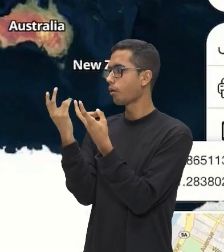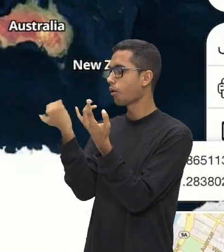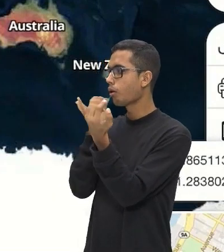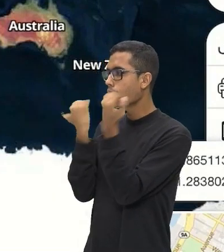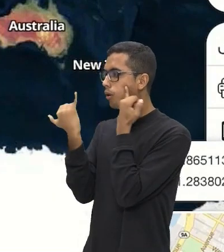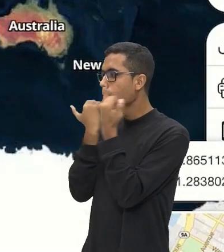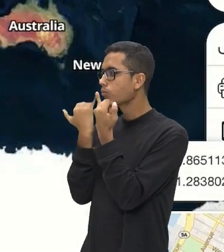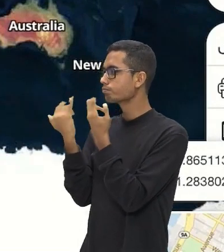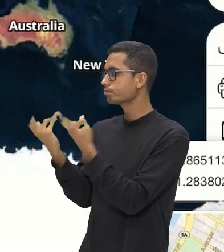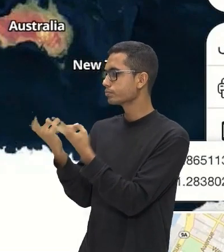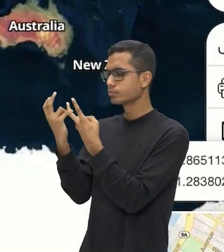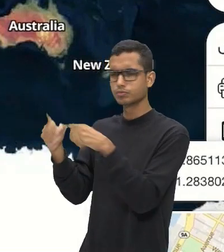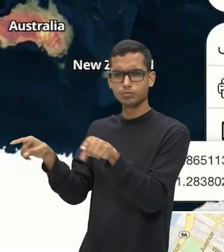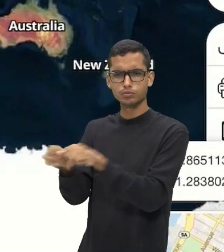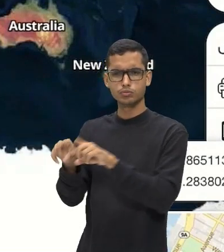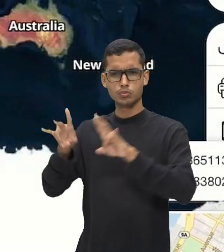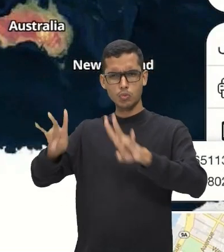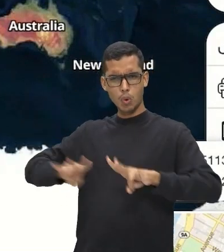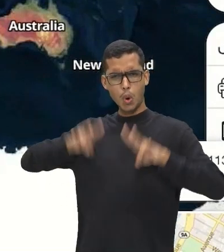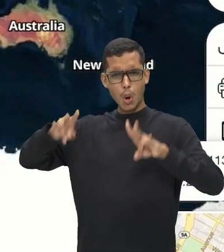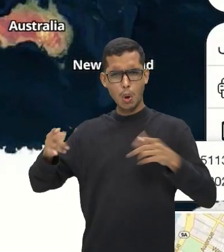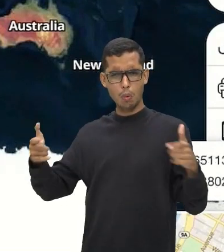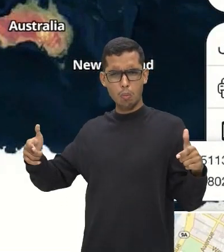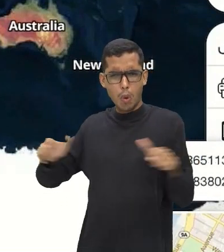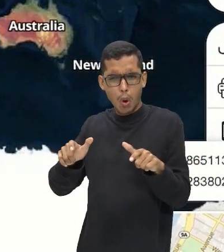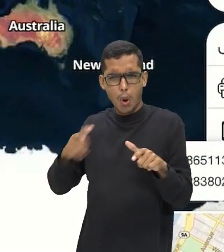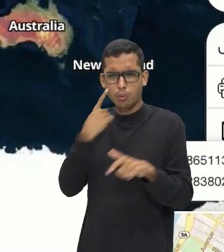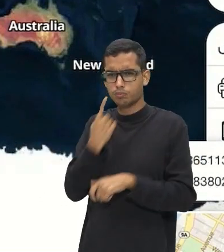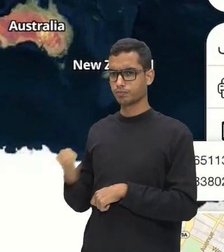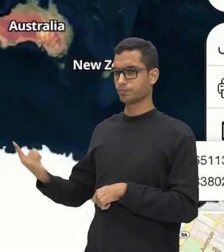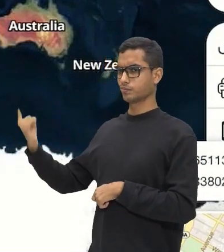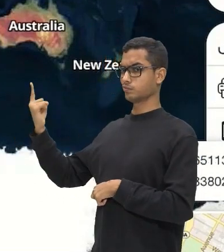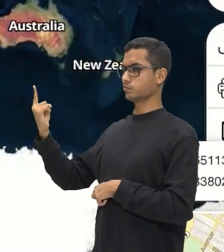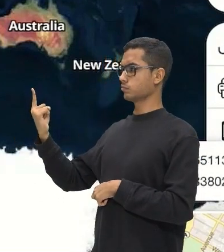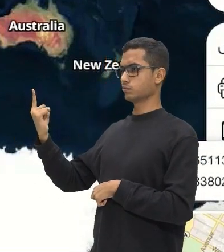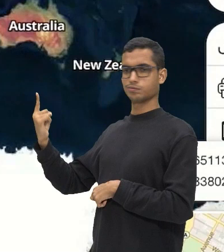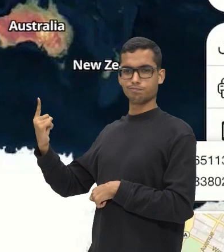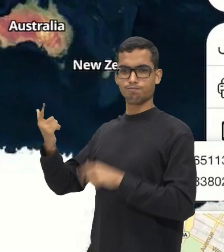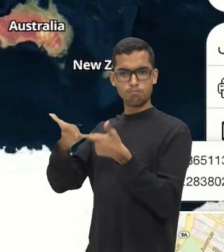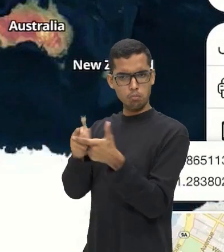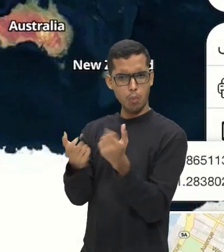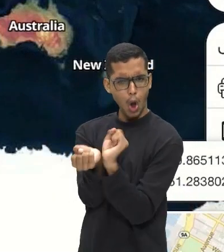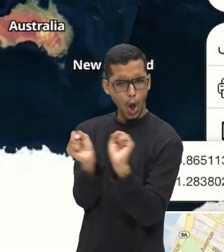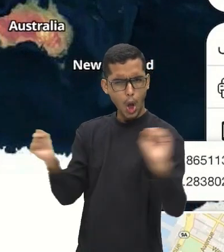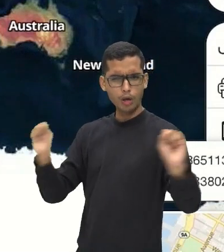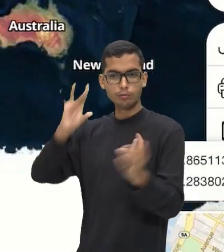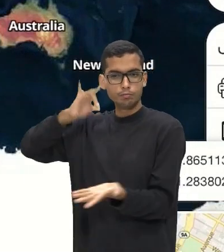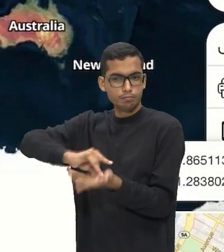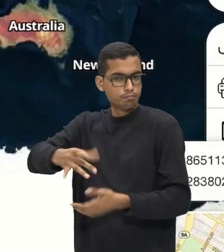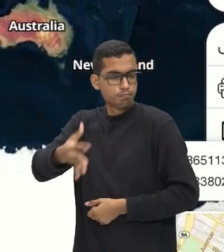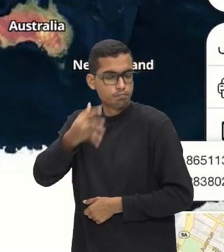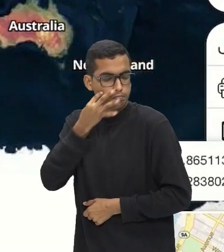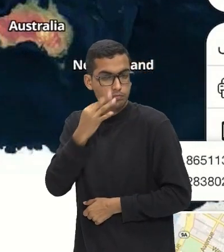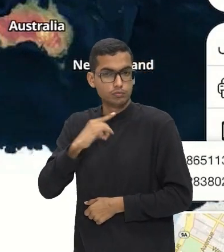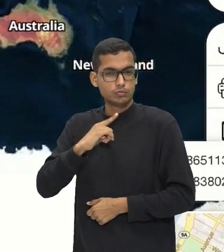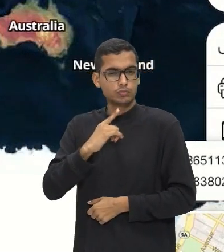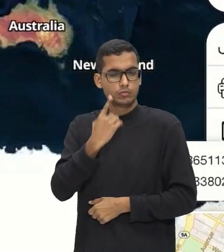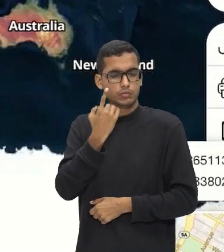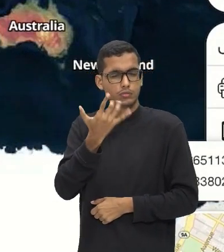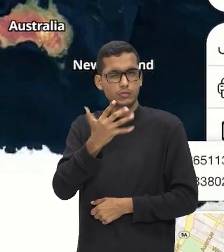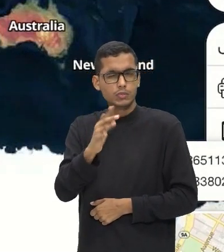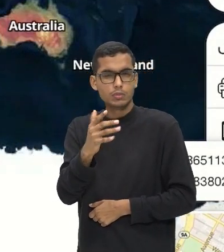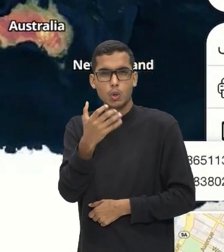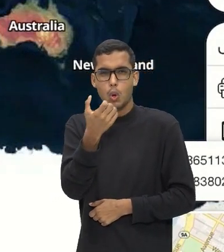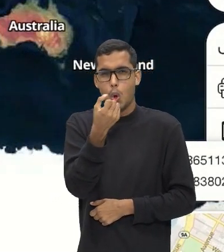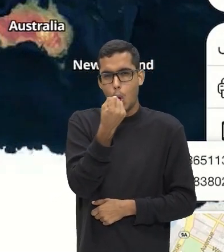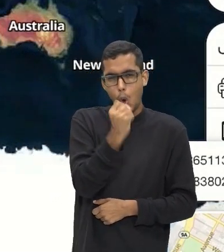informação. A Austrália é desse tamanho? Não, a Austrália é muito maior que isso. A Austrália tem quase 8 milhões de